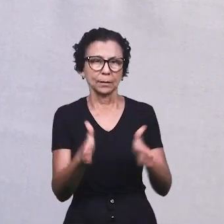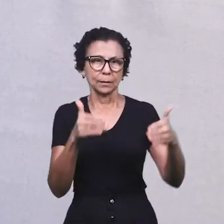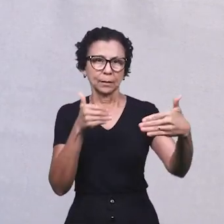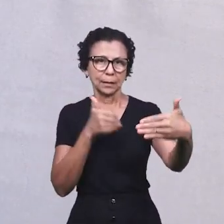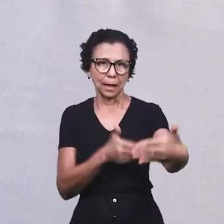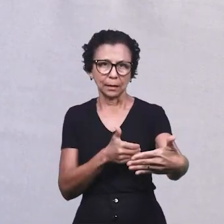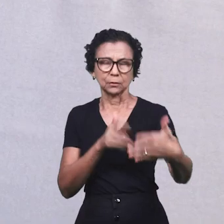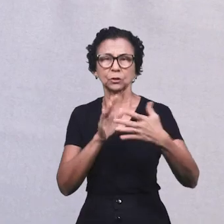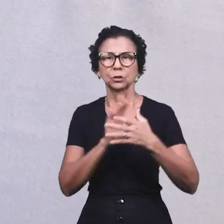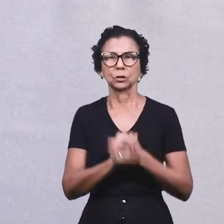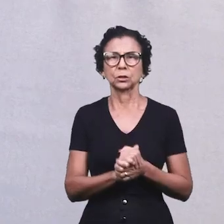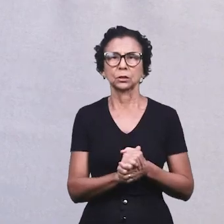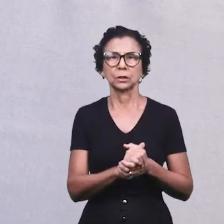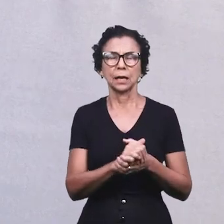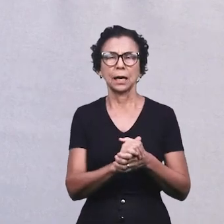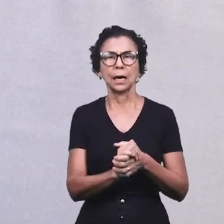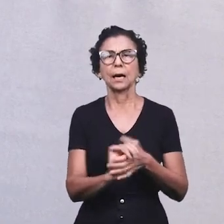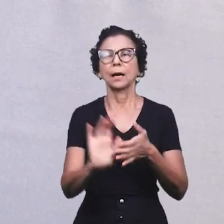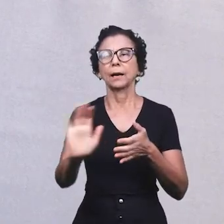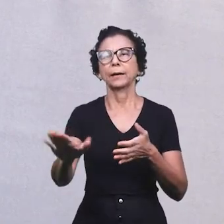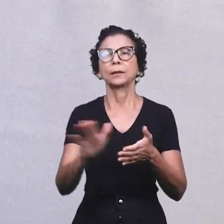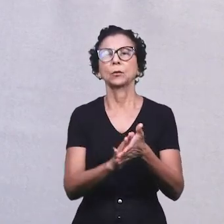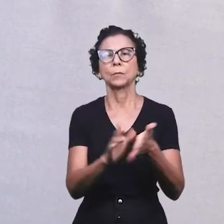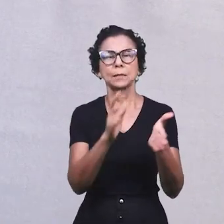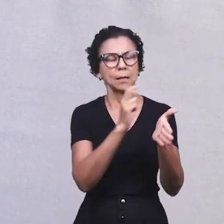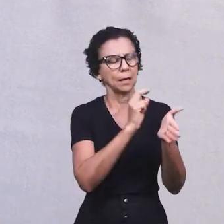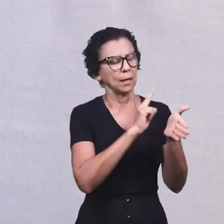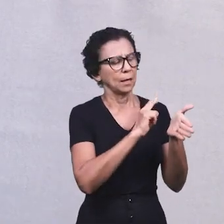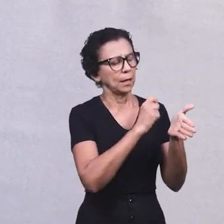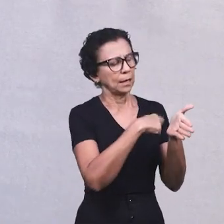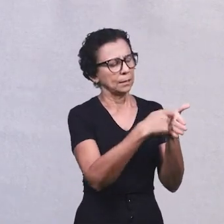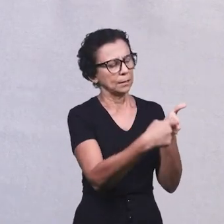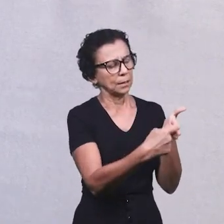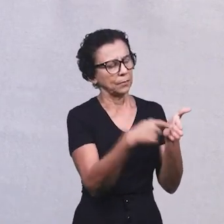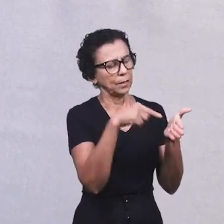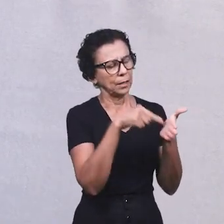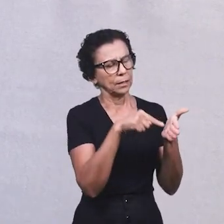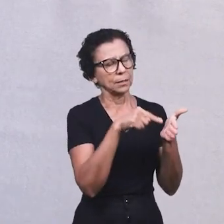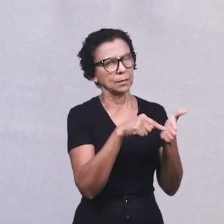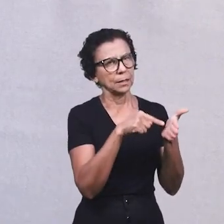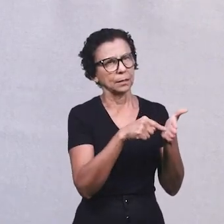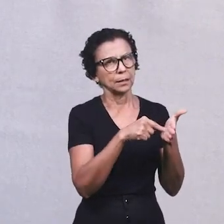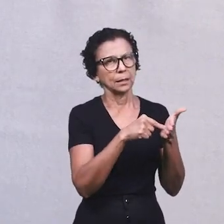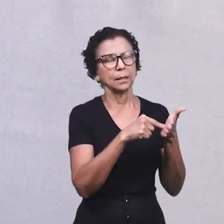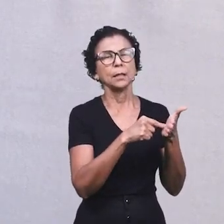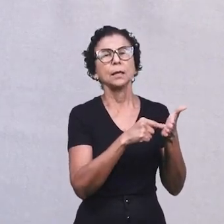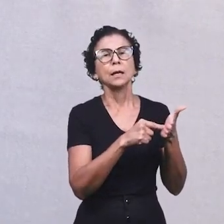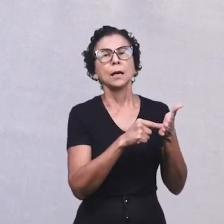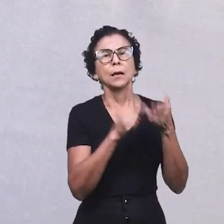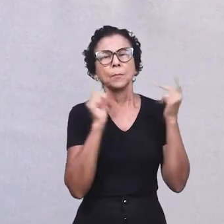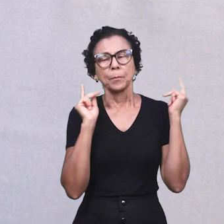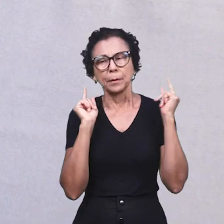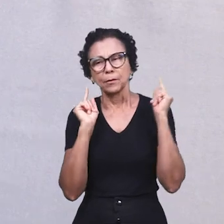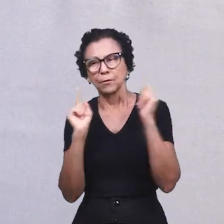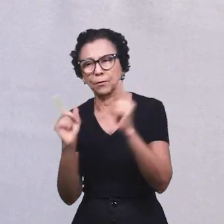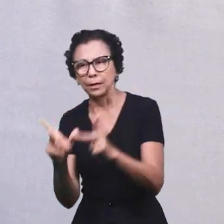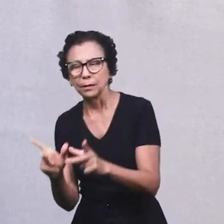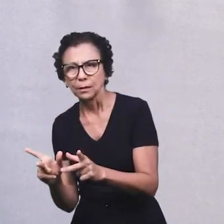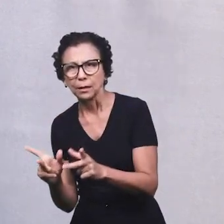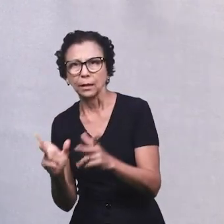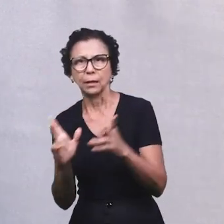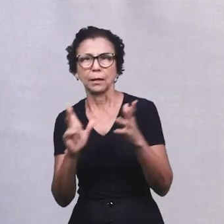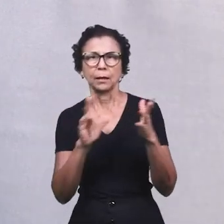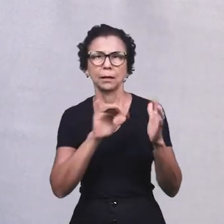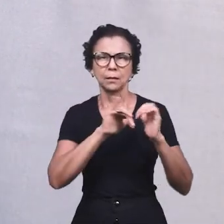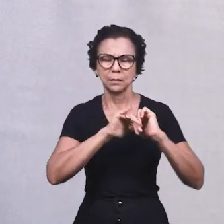ali, tipo, isso aqui é para encomenda. Então, aquele ali eu deixava reservado, porque o custo daquilo ali tinha